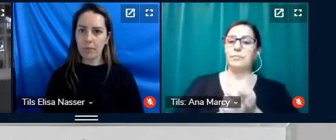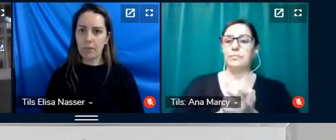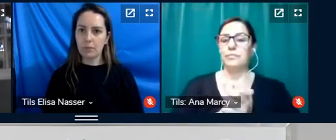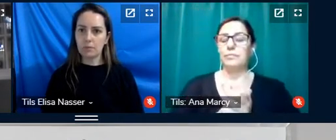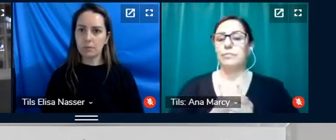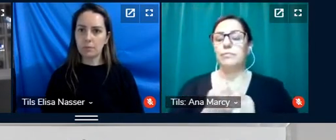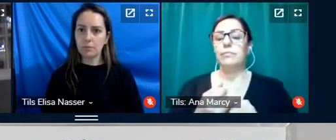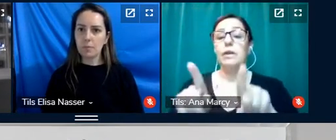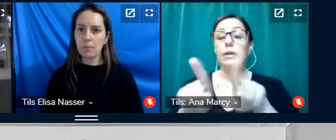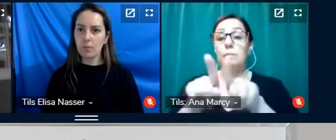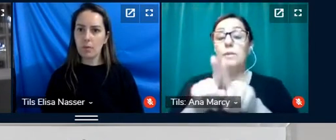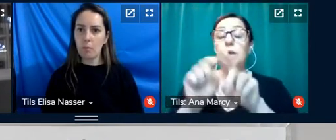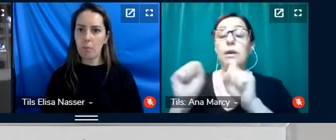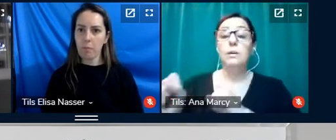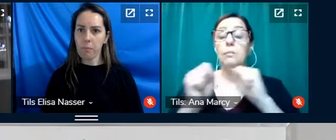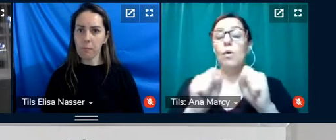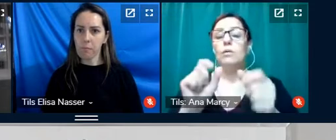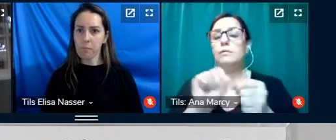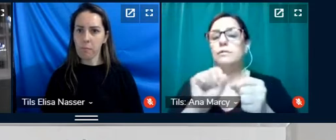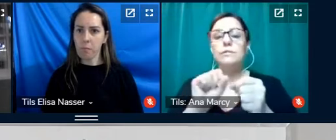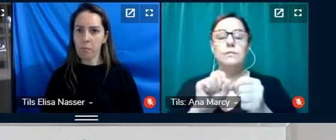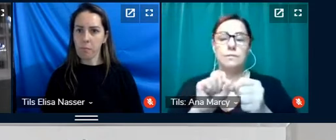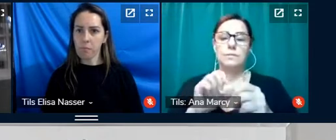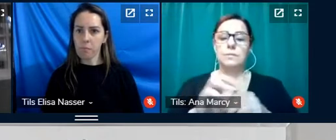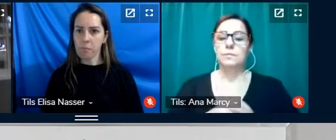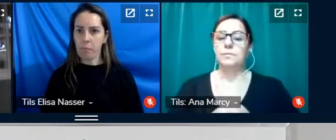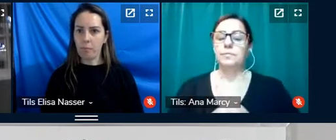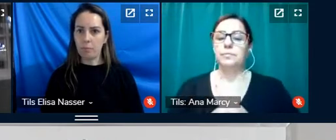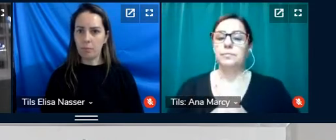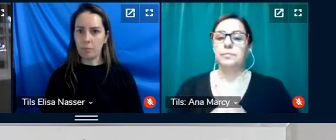posso decompor a força, né,